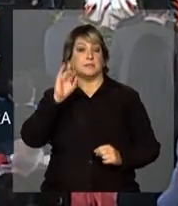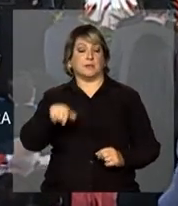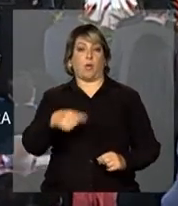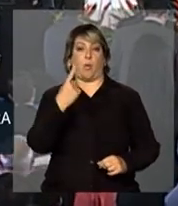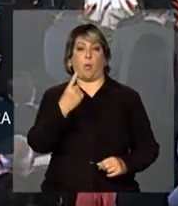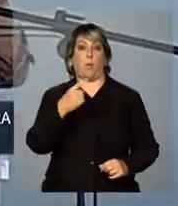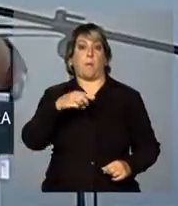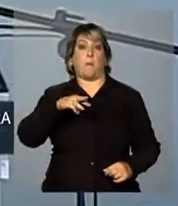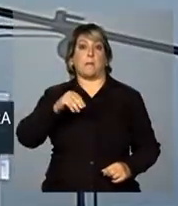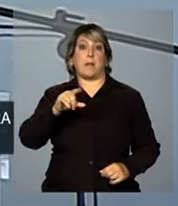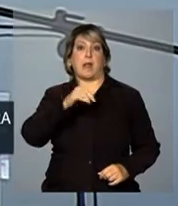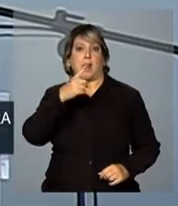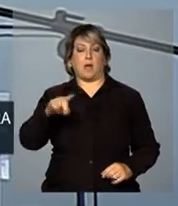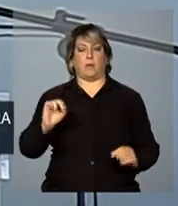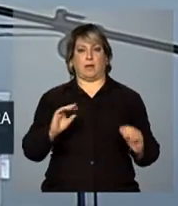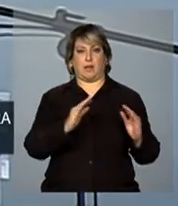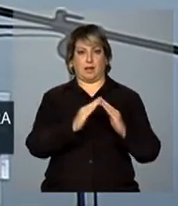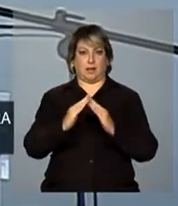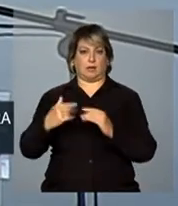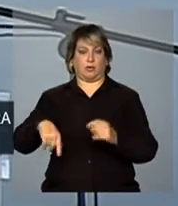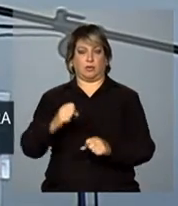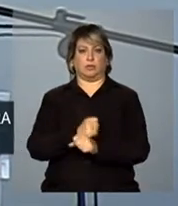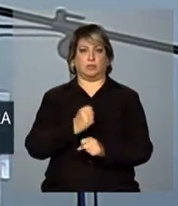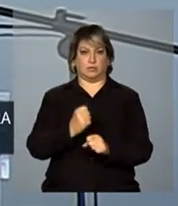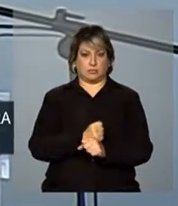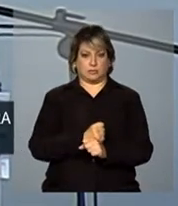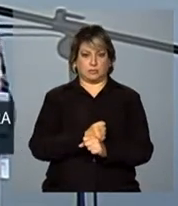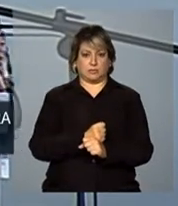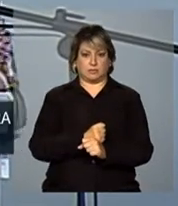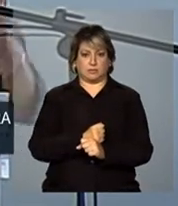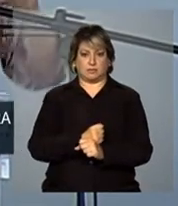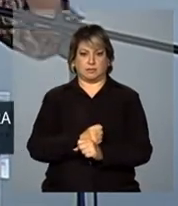1 milhão que nós construímos e